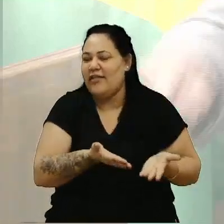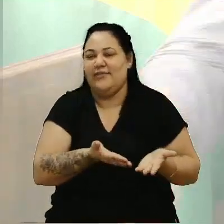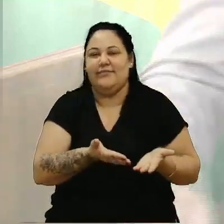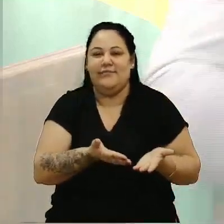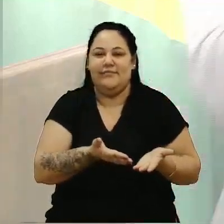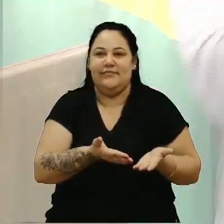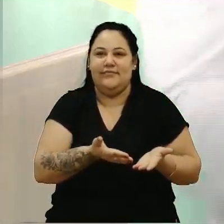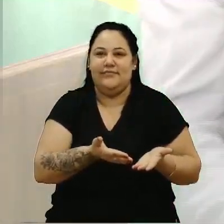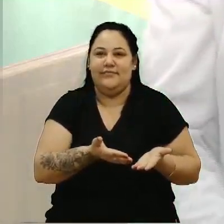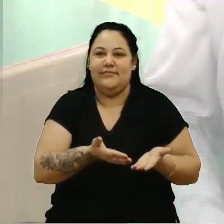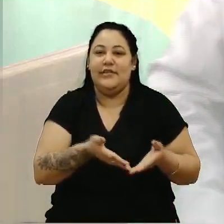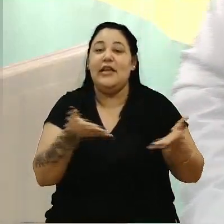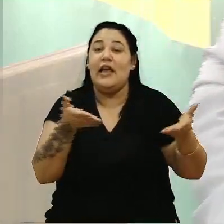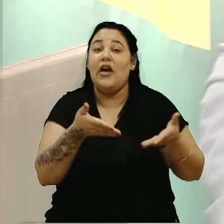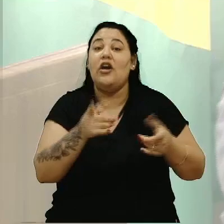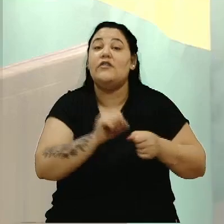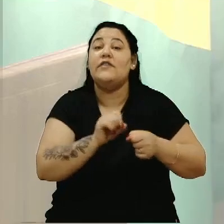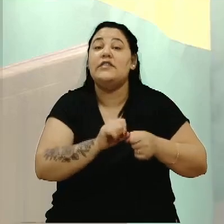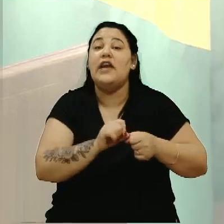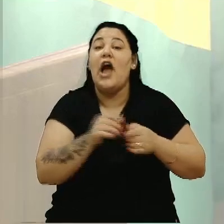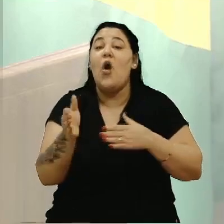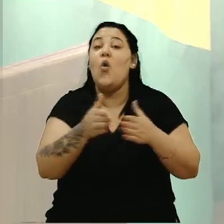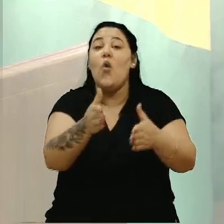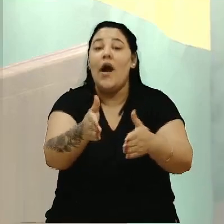não fosse o DCC, fazia João Boldo,